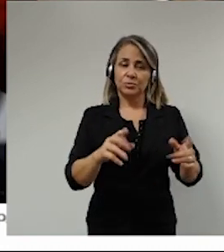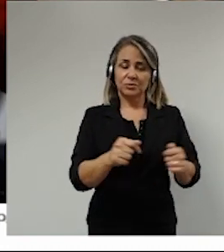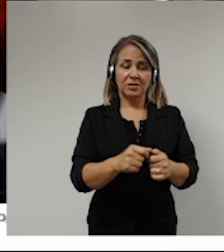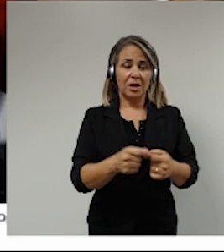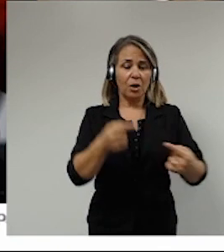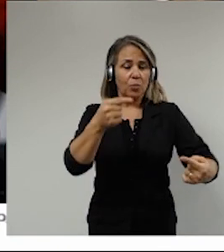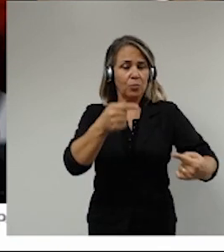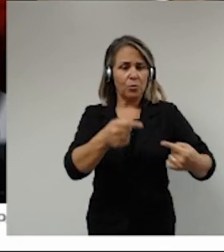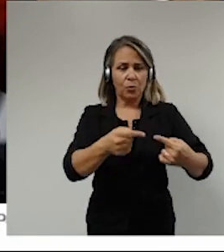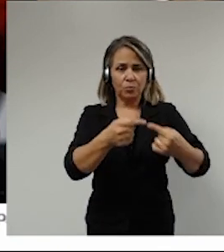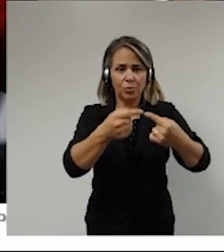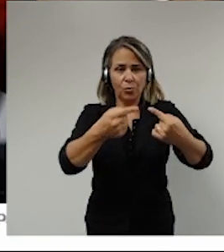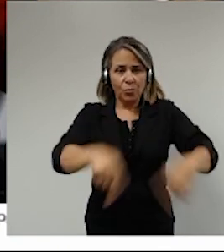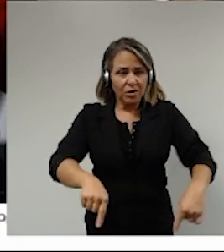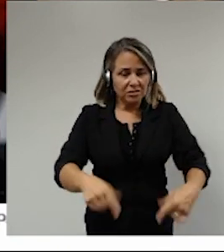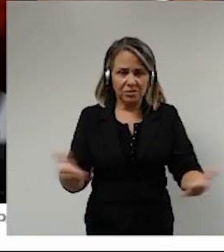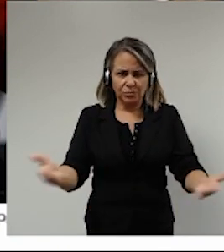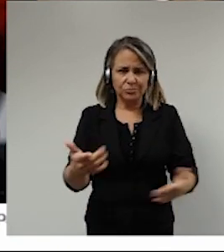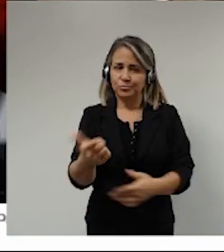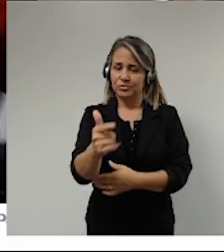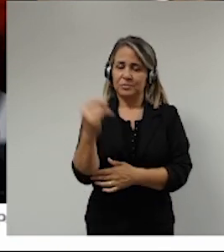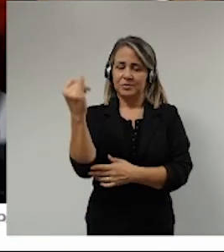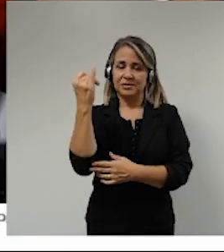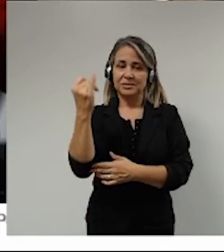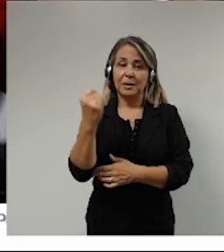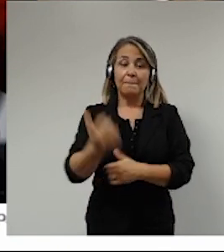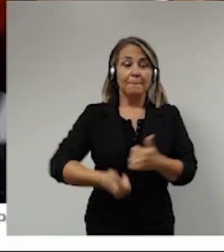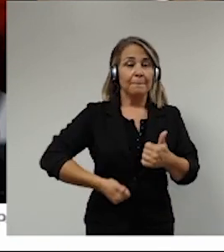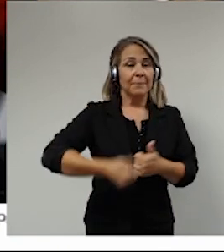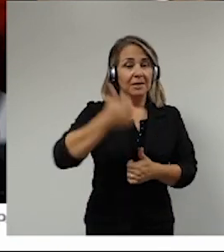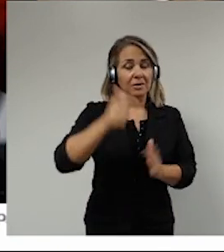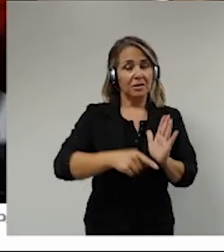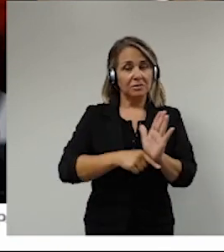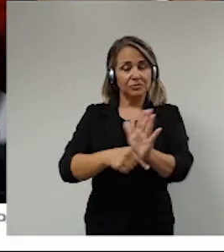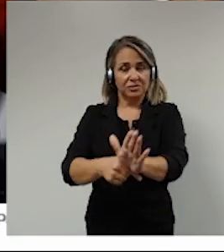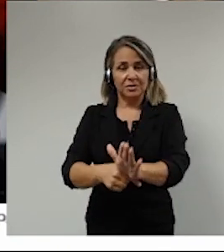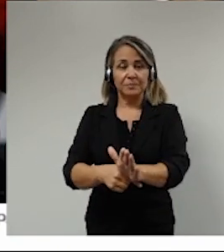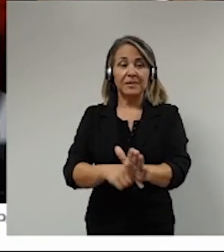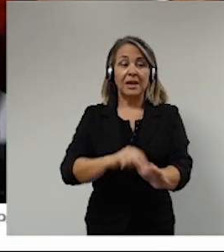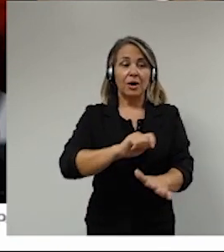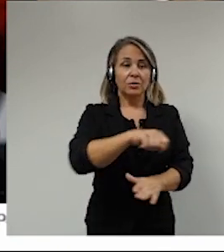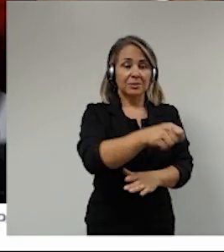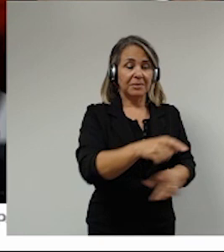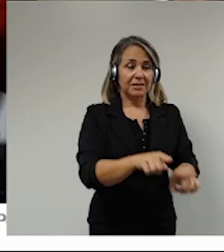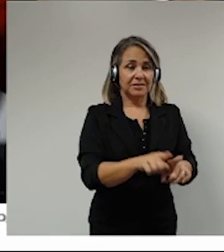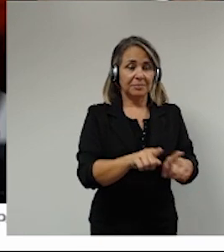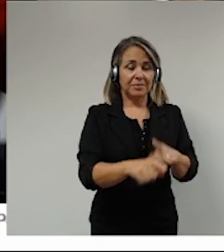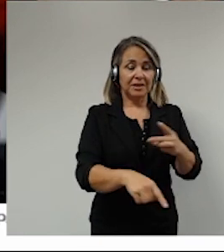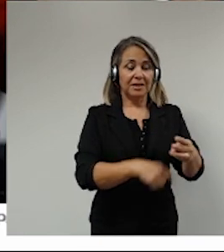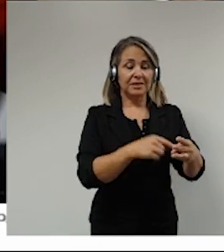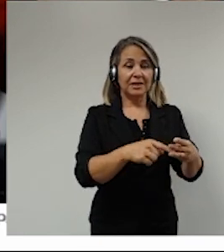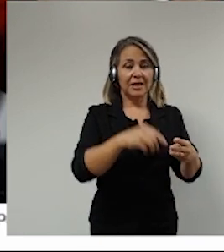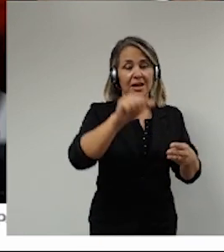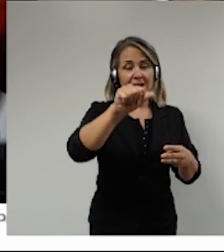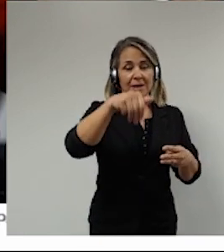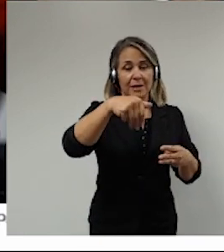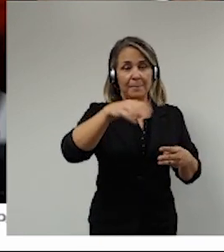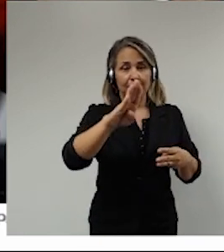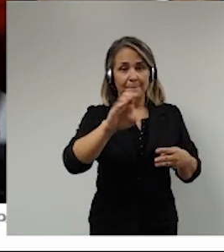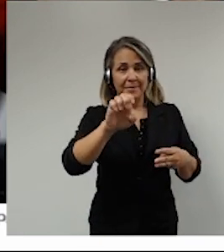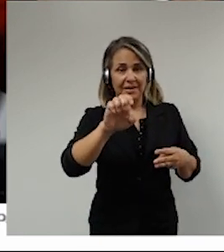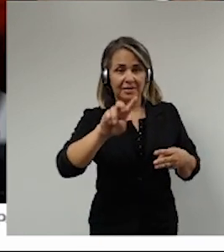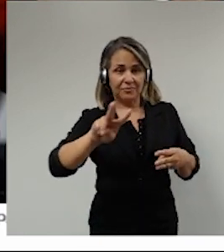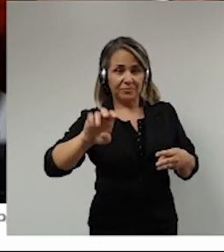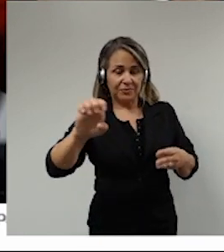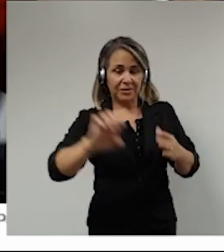e sim ajudar as pessoas e as ações sociais. Outra marca que ficou no top 3 foi a Ambev.